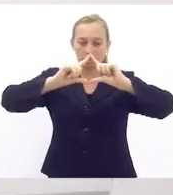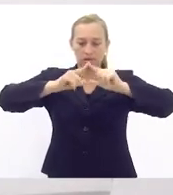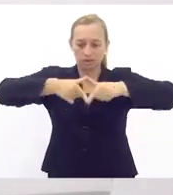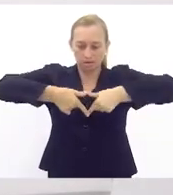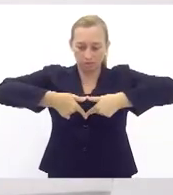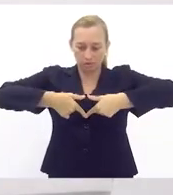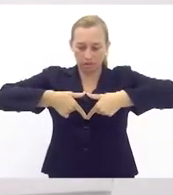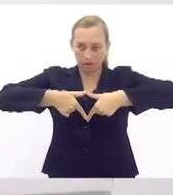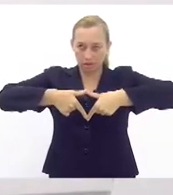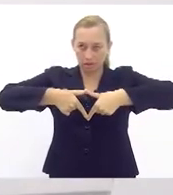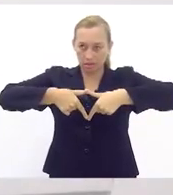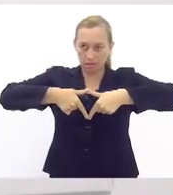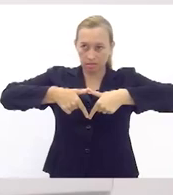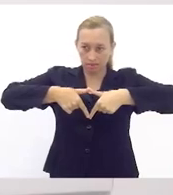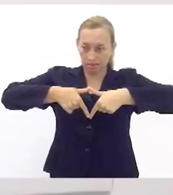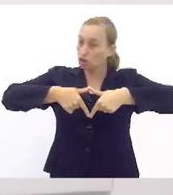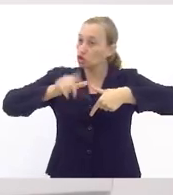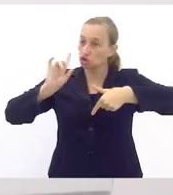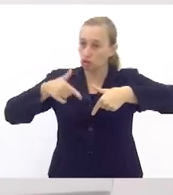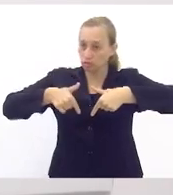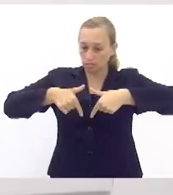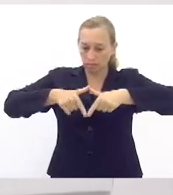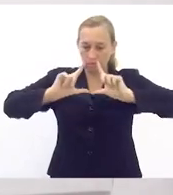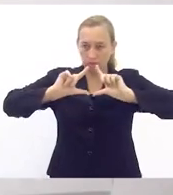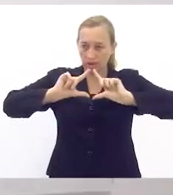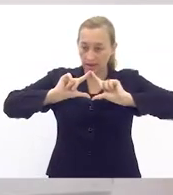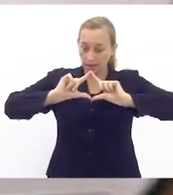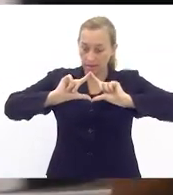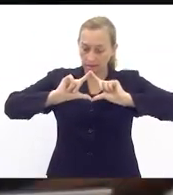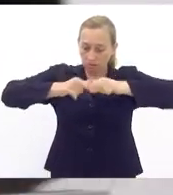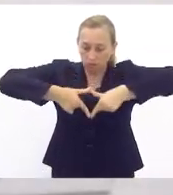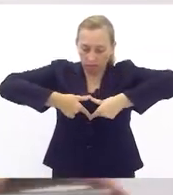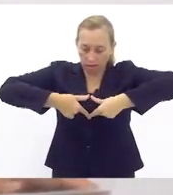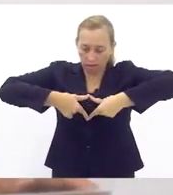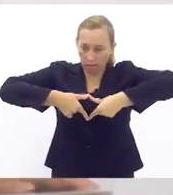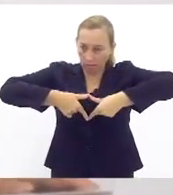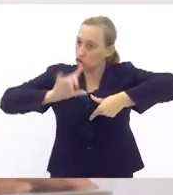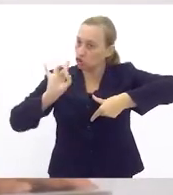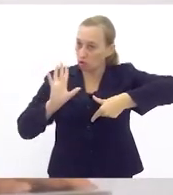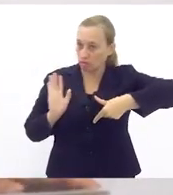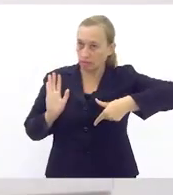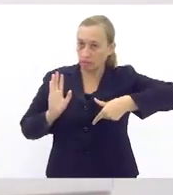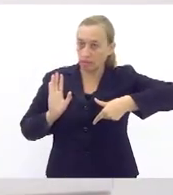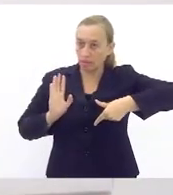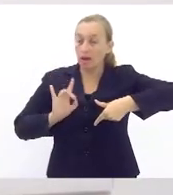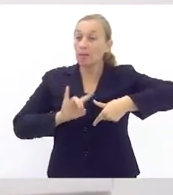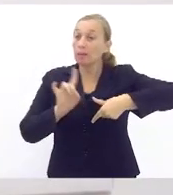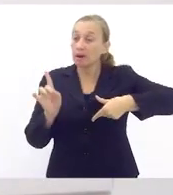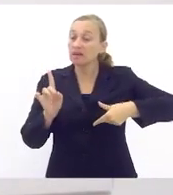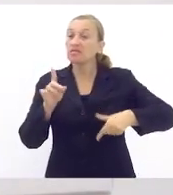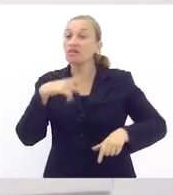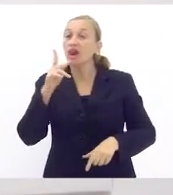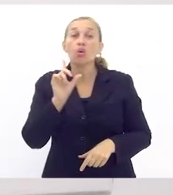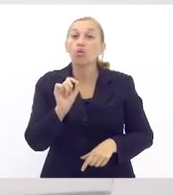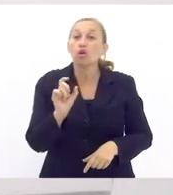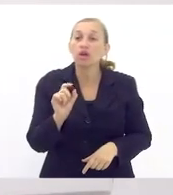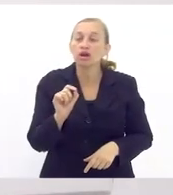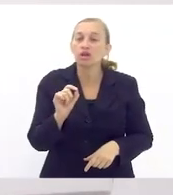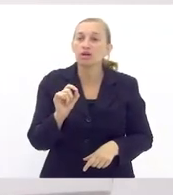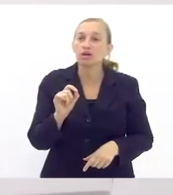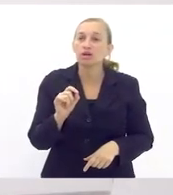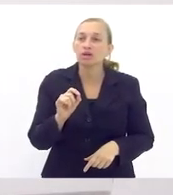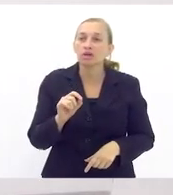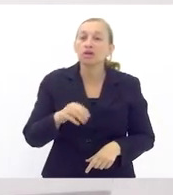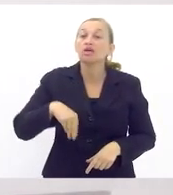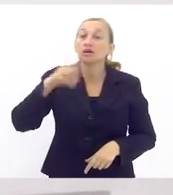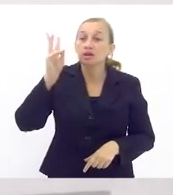e é na parte naquilo que se convencionou dizer que é aquele